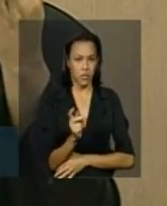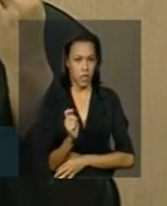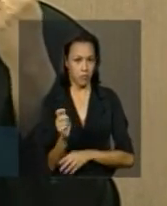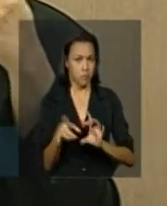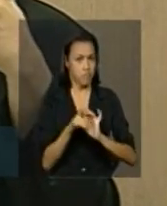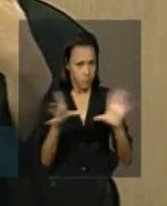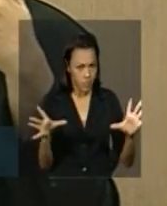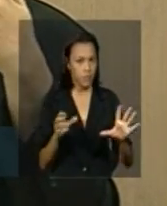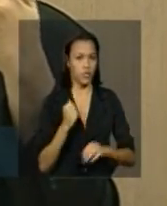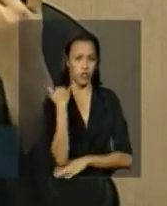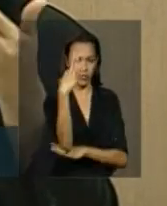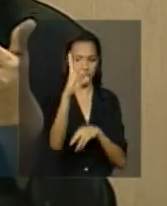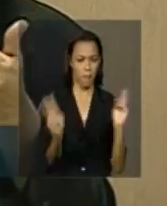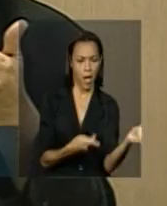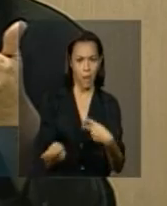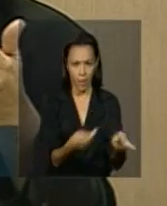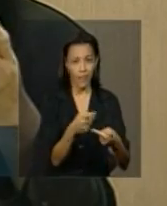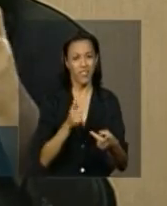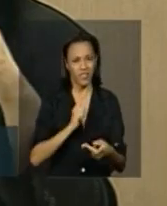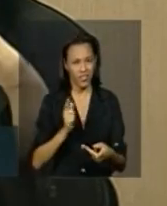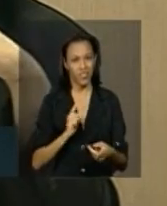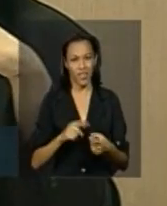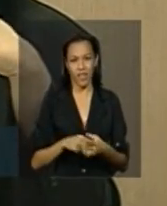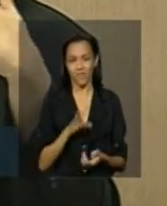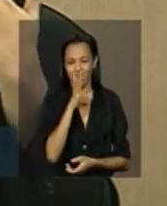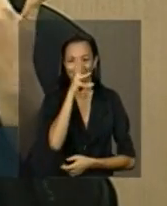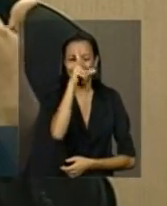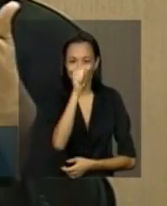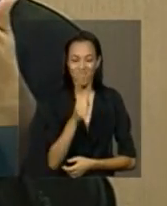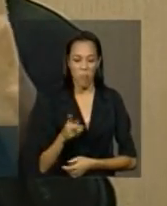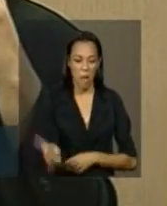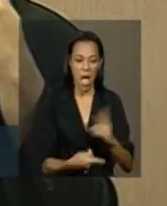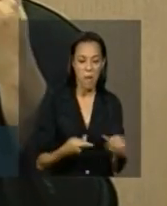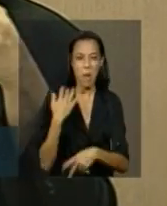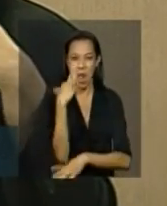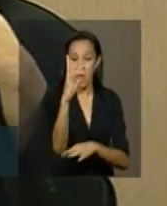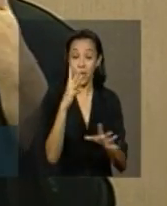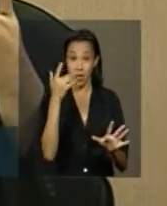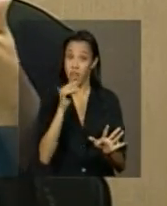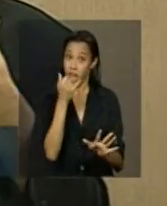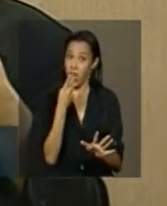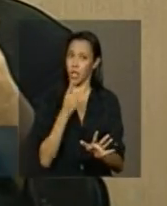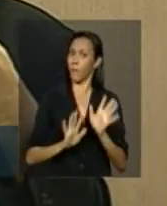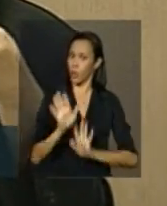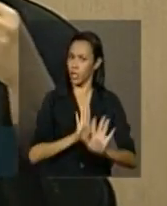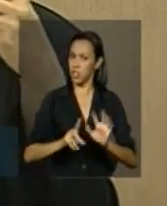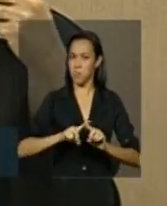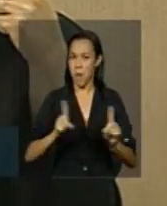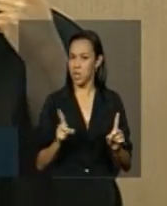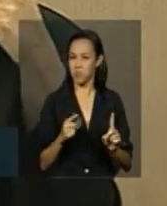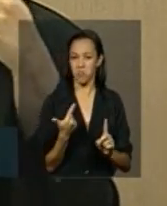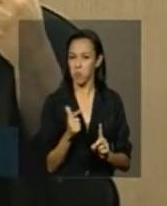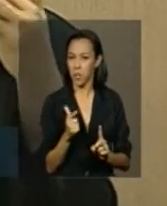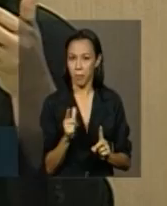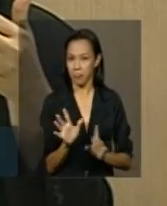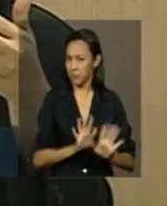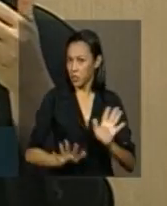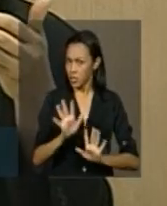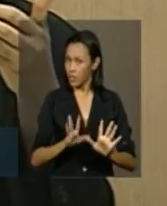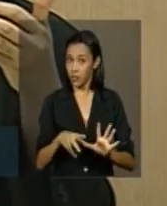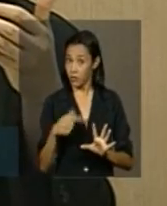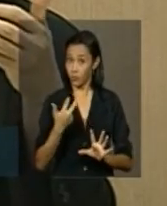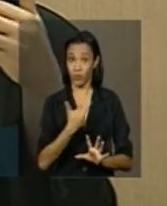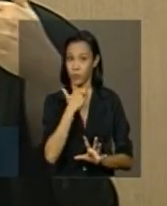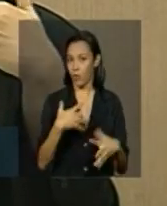desmatado então você tem muito crime ambiental você tem muita gente dizendo que tá protegendo mas não tá protegendo e isso é inaceitável